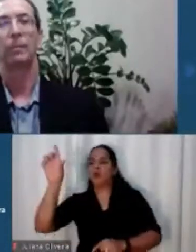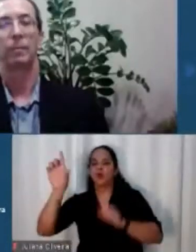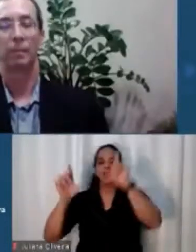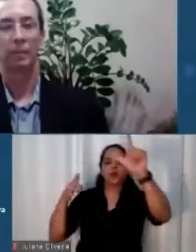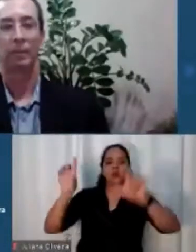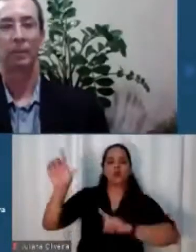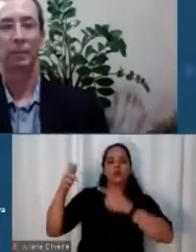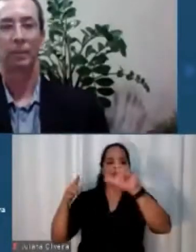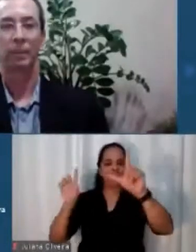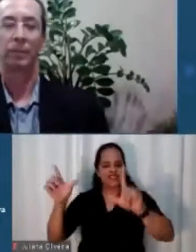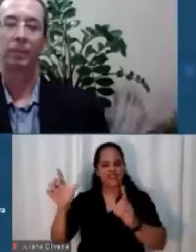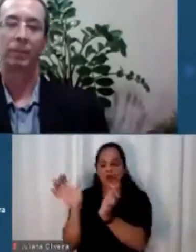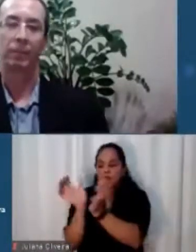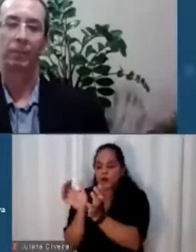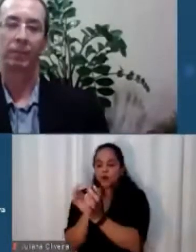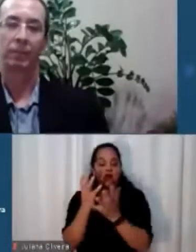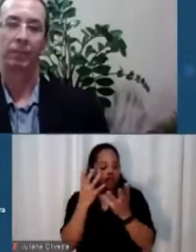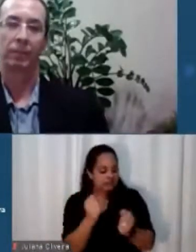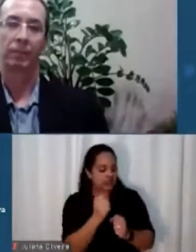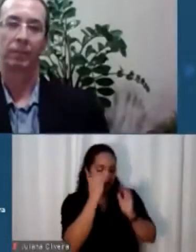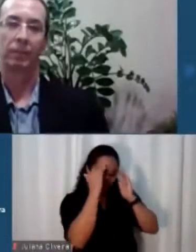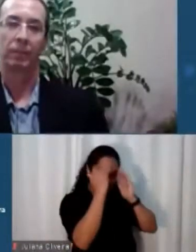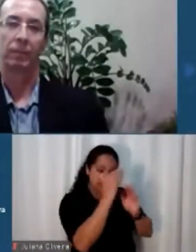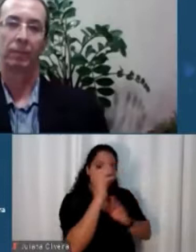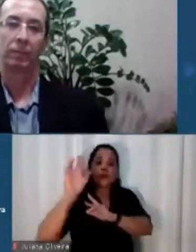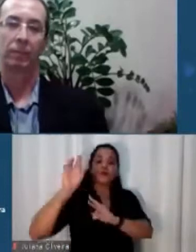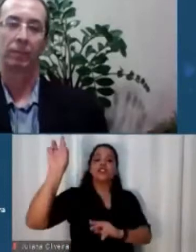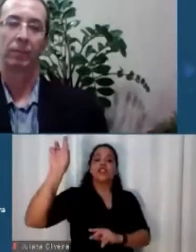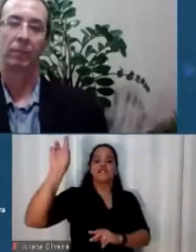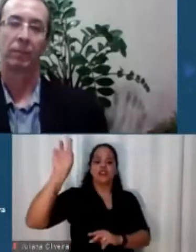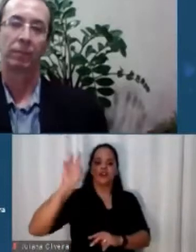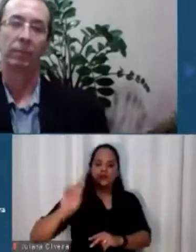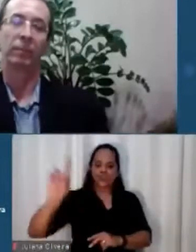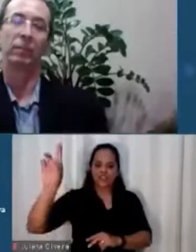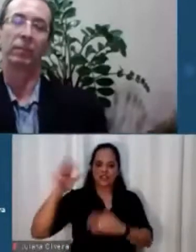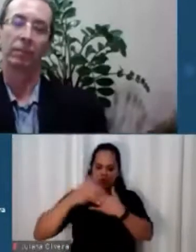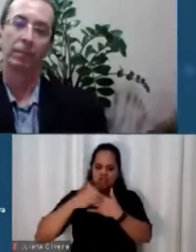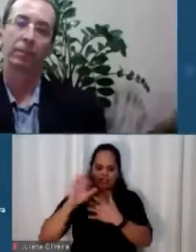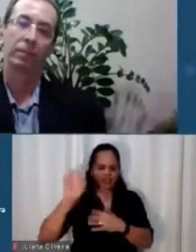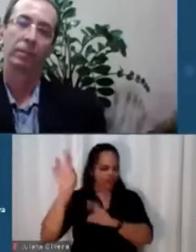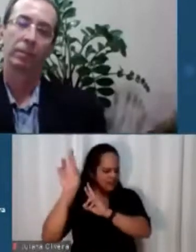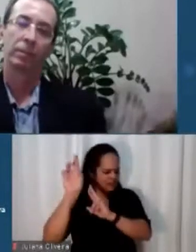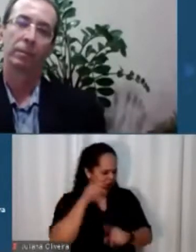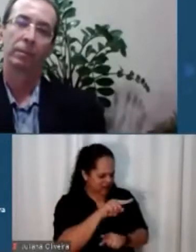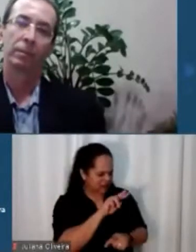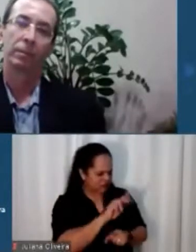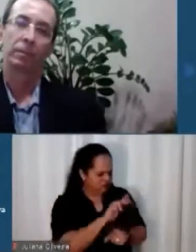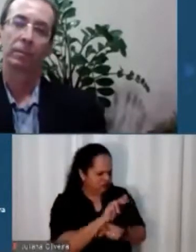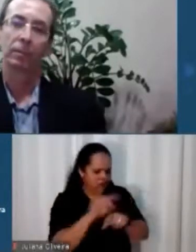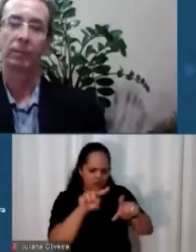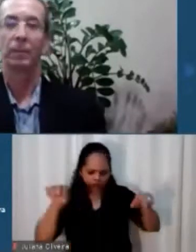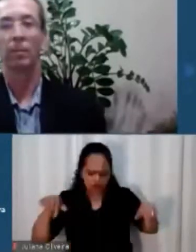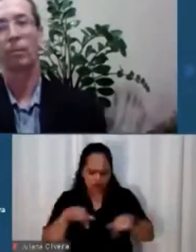que chefia a equipe, aquele que é o responsável técnico por aquela decisão,